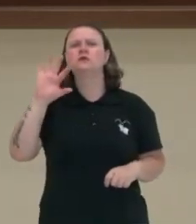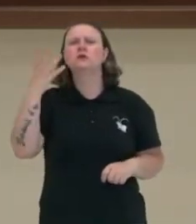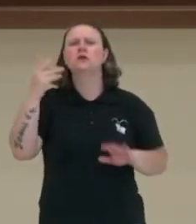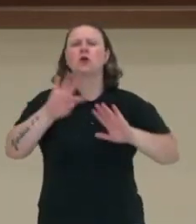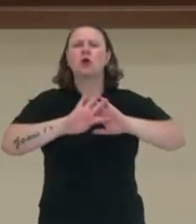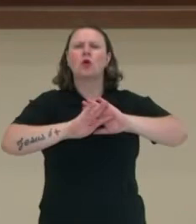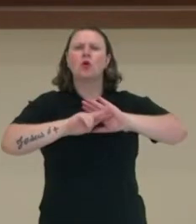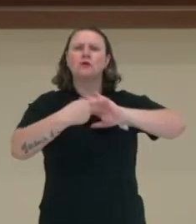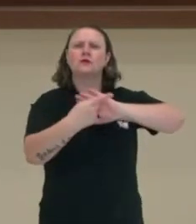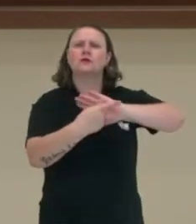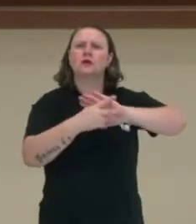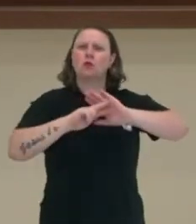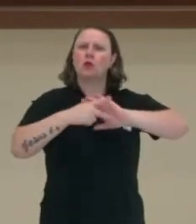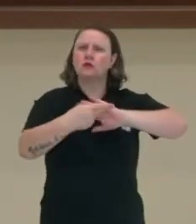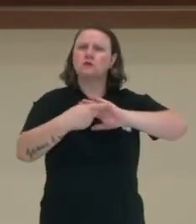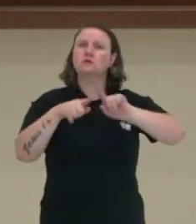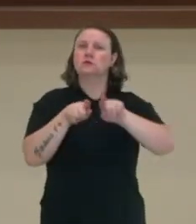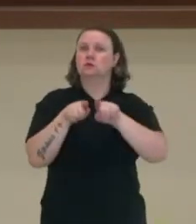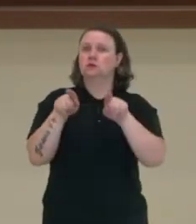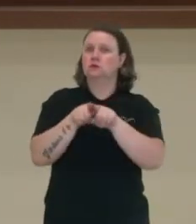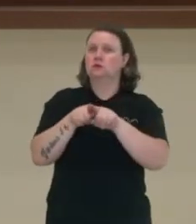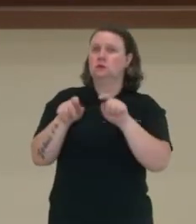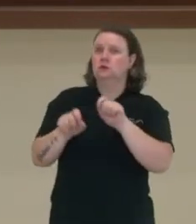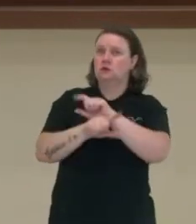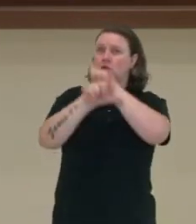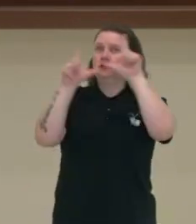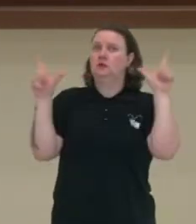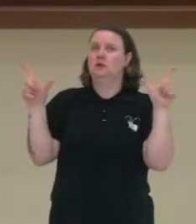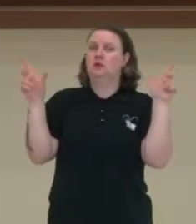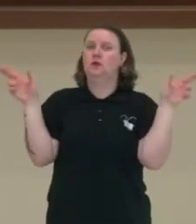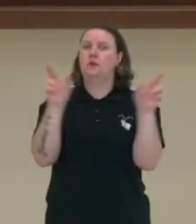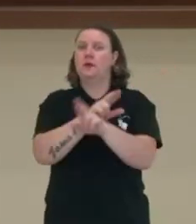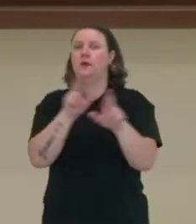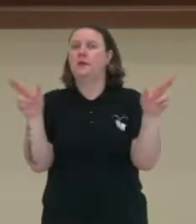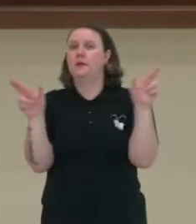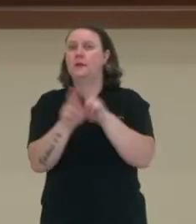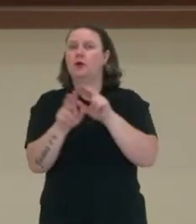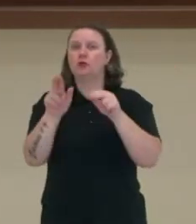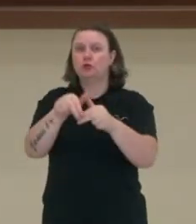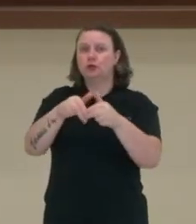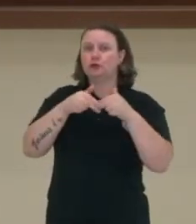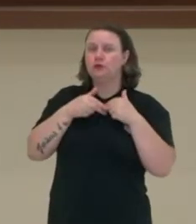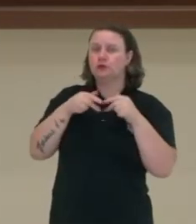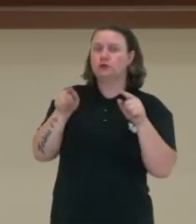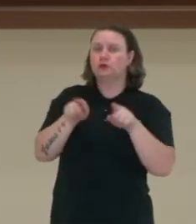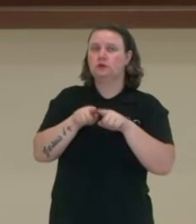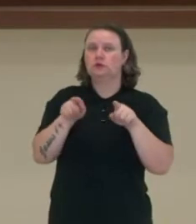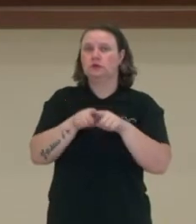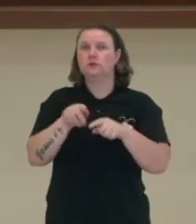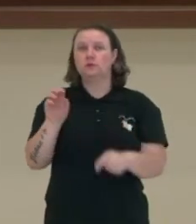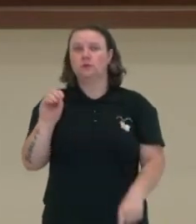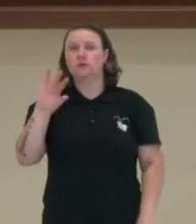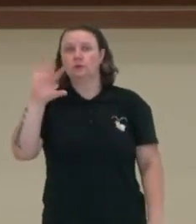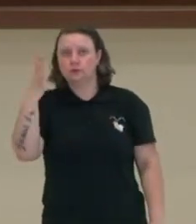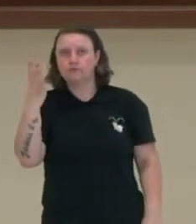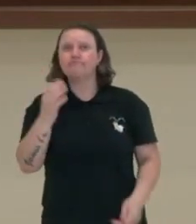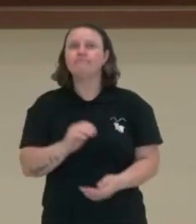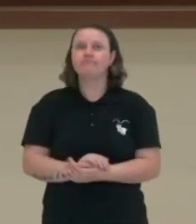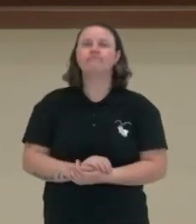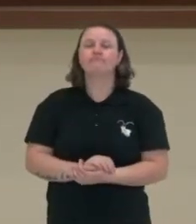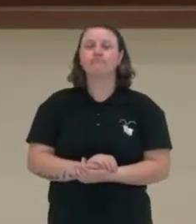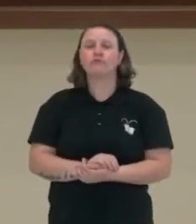próprio nome diz, nas relações claras das explicações dos motivos decorrentes do fato